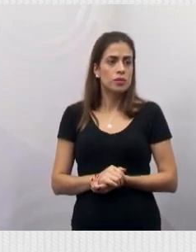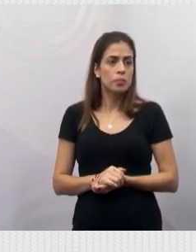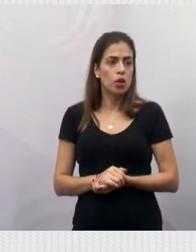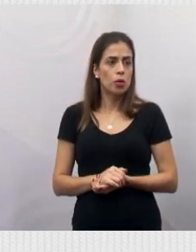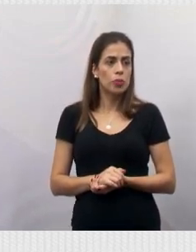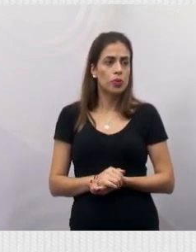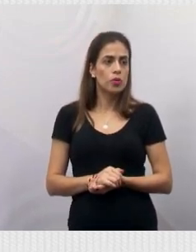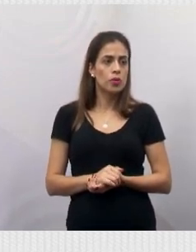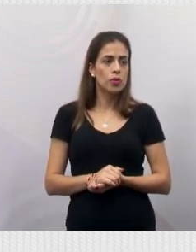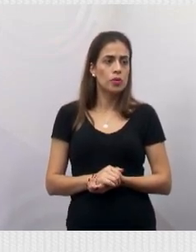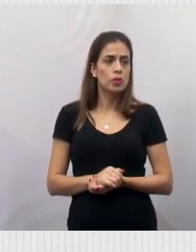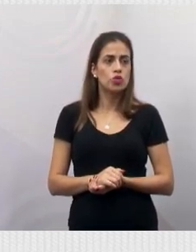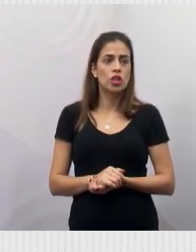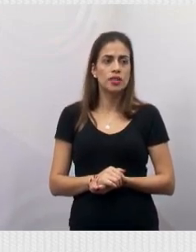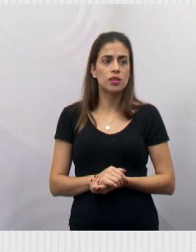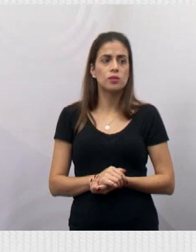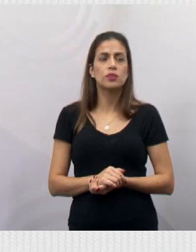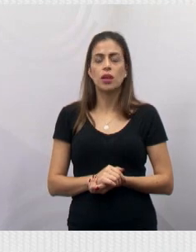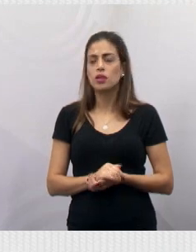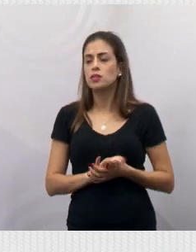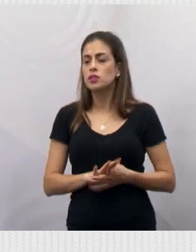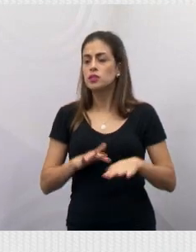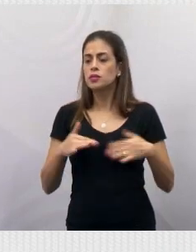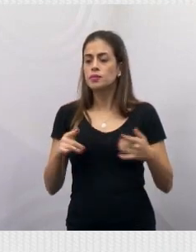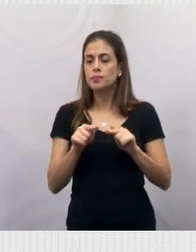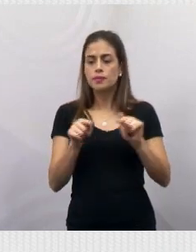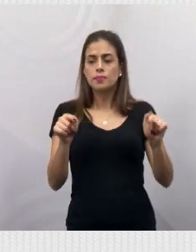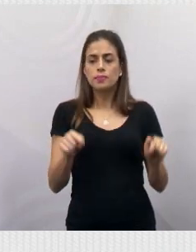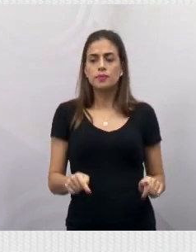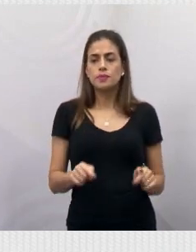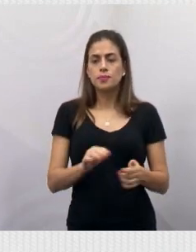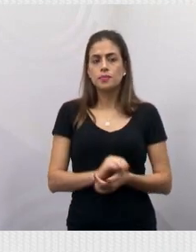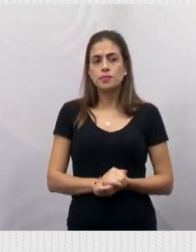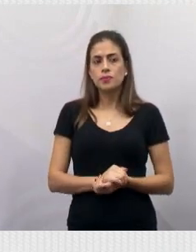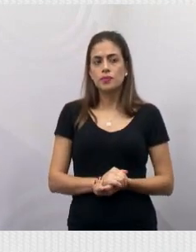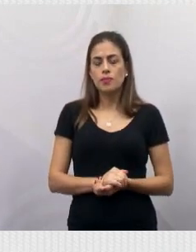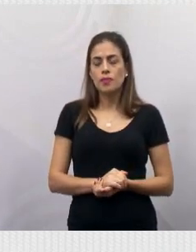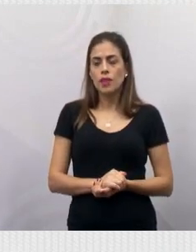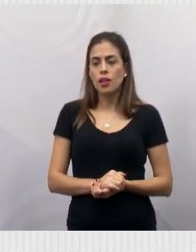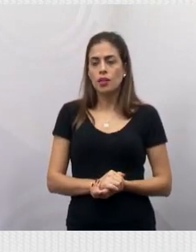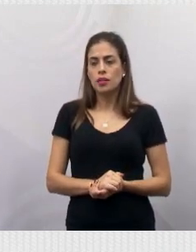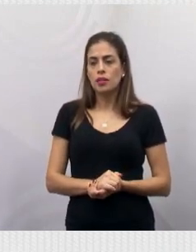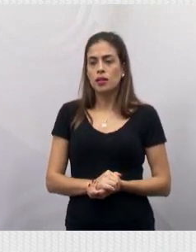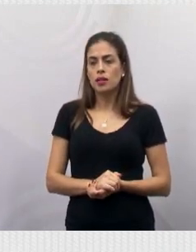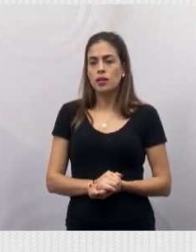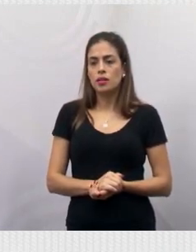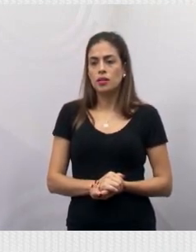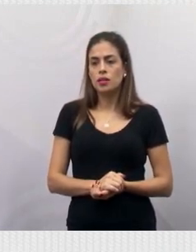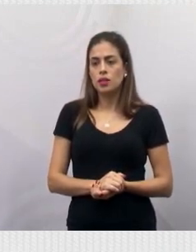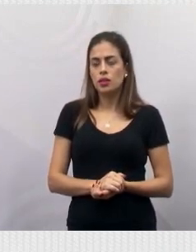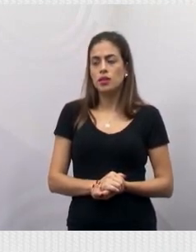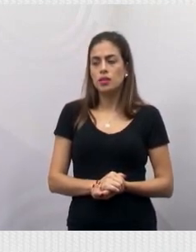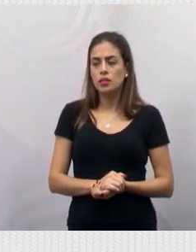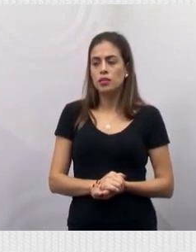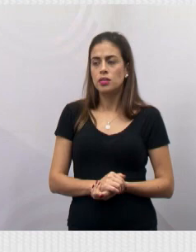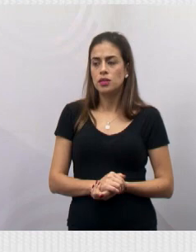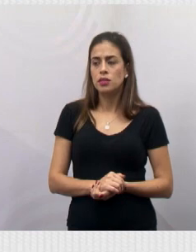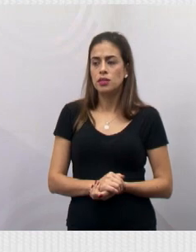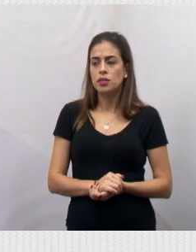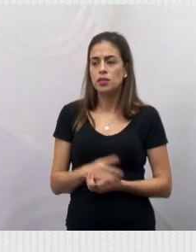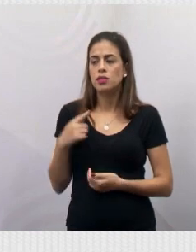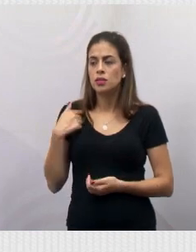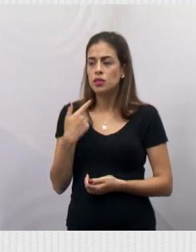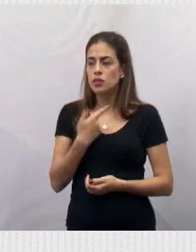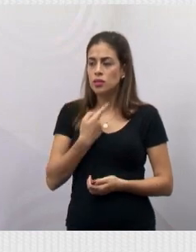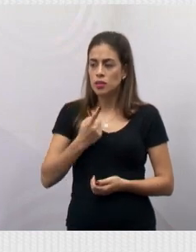das demandas que chegam em nosso gabinete. E um dos assuntos foi sobre o SAI, e nós estivemos